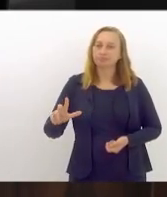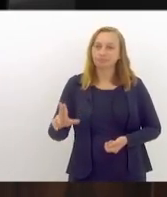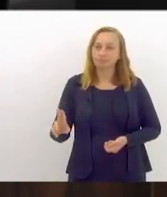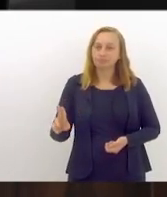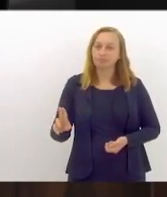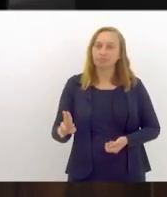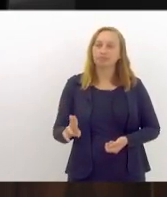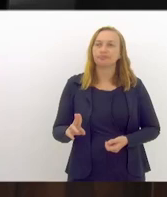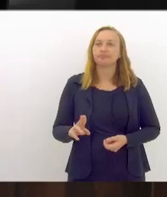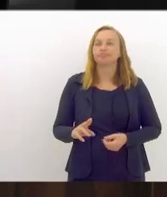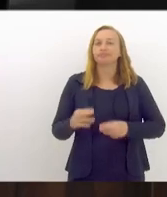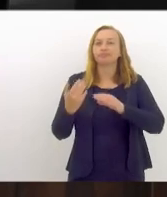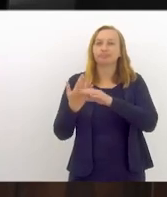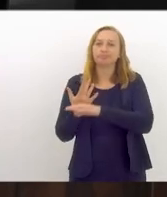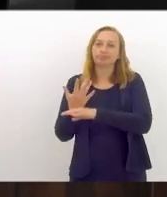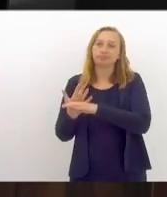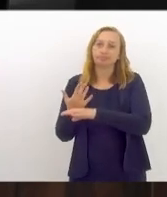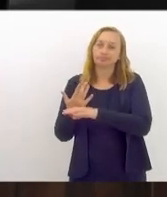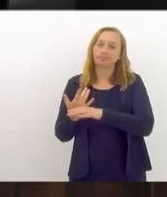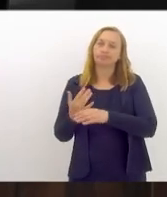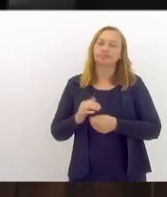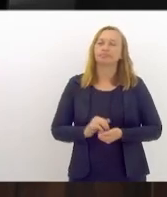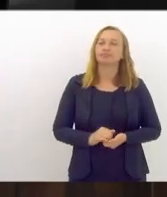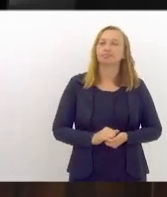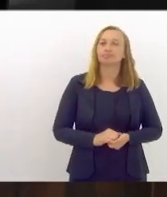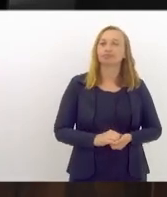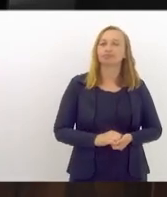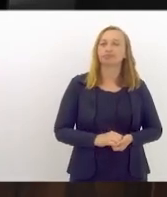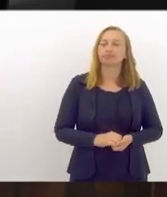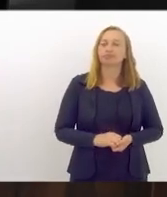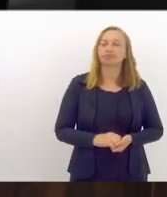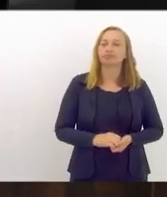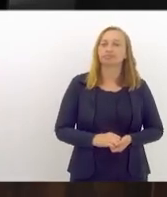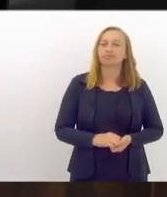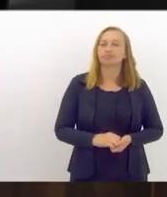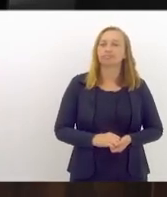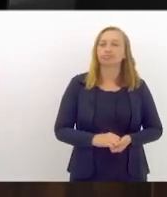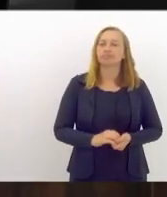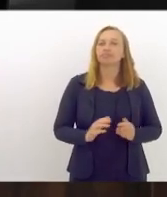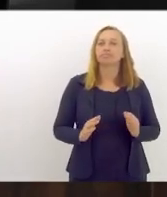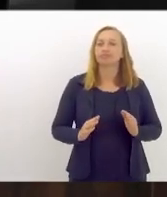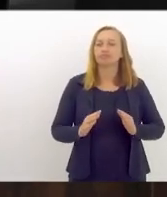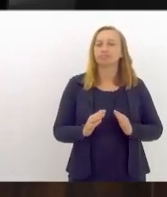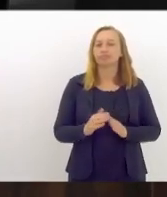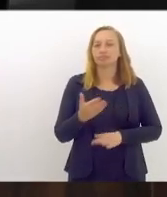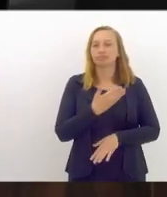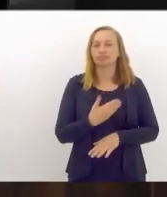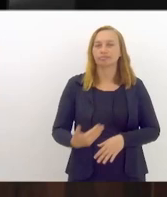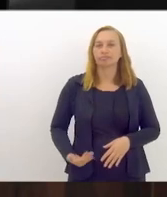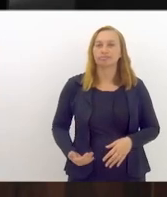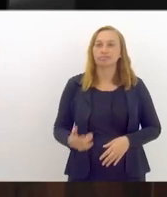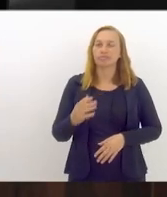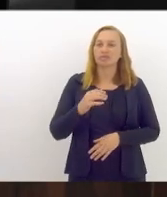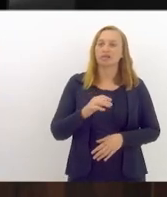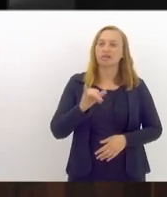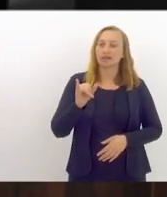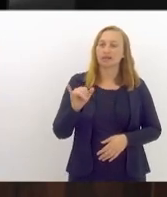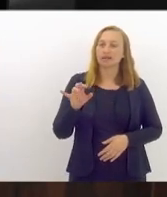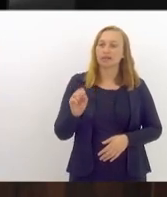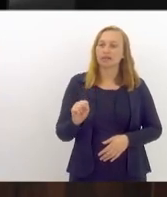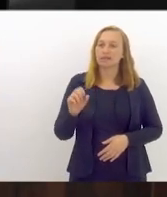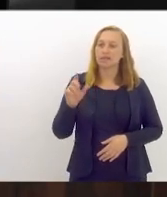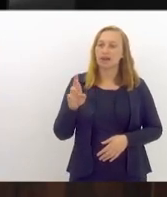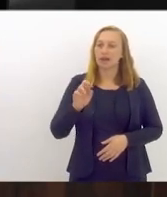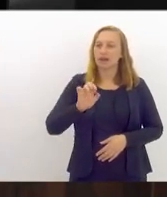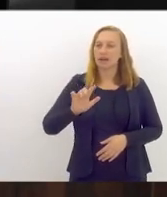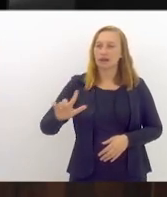de Direito da UERJ seja bem-vindo Pablo Vilarinho Gonçalves da casa civil e já é o Lins da Câmara dos Vereadores